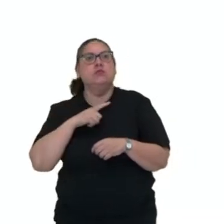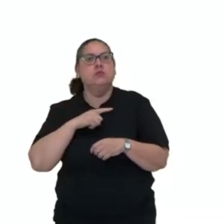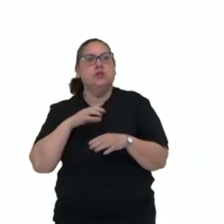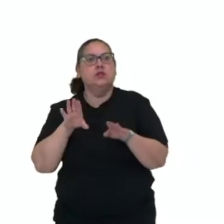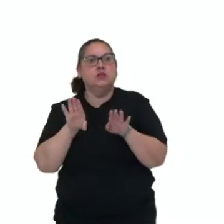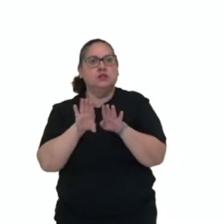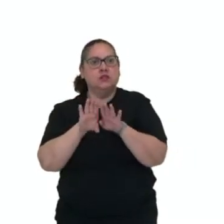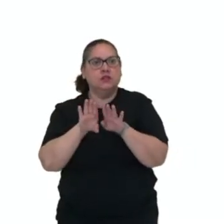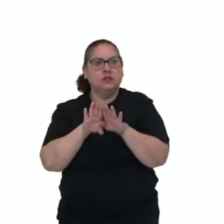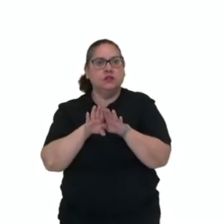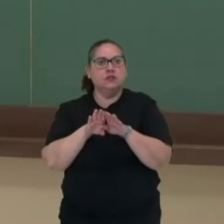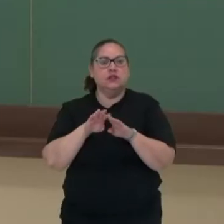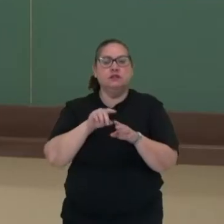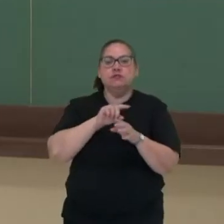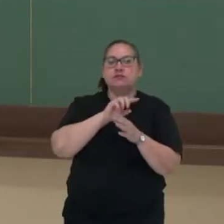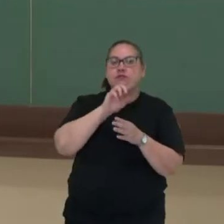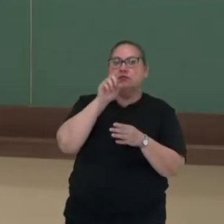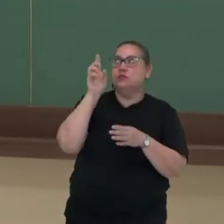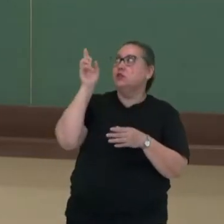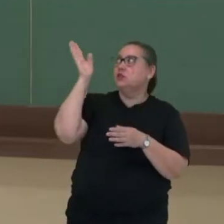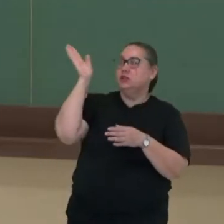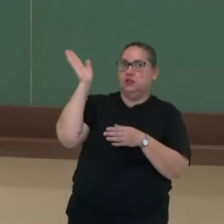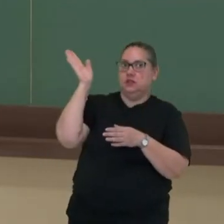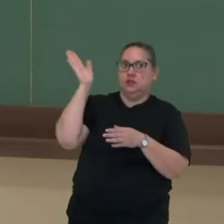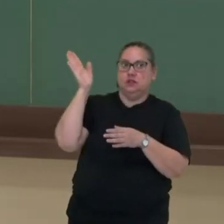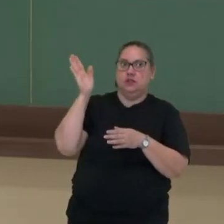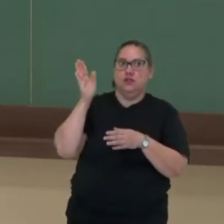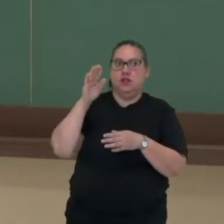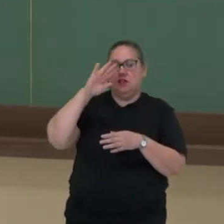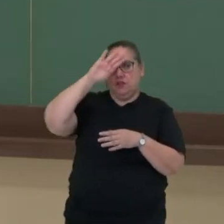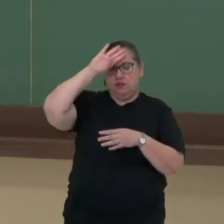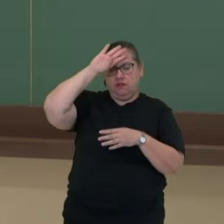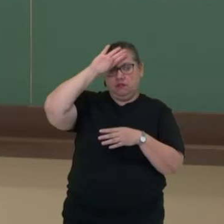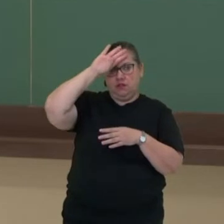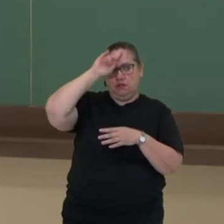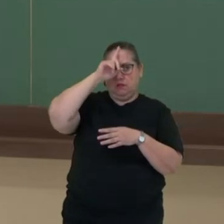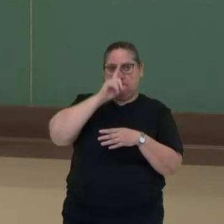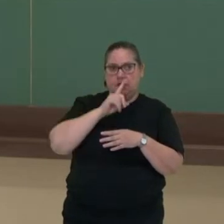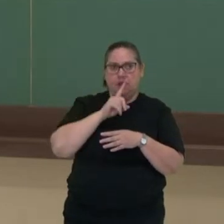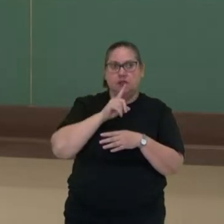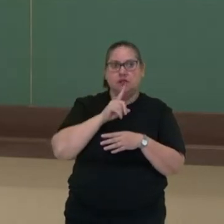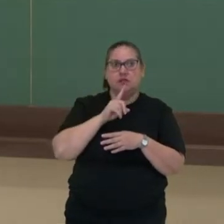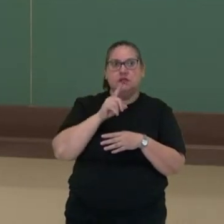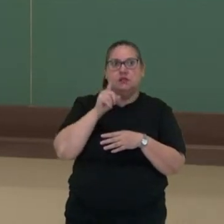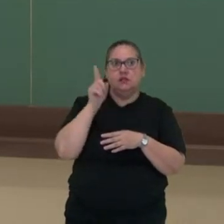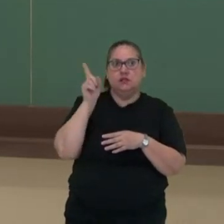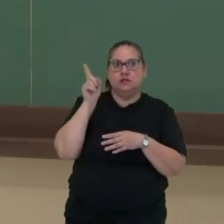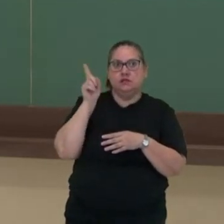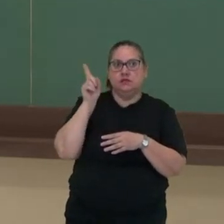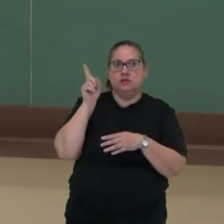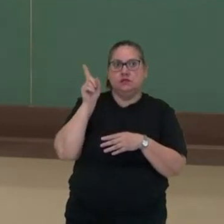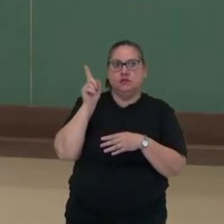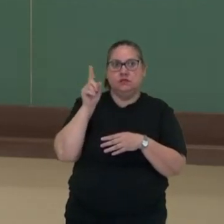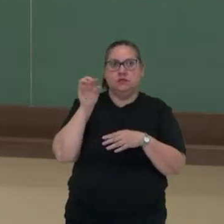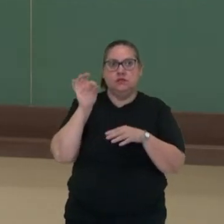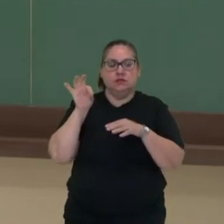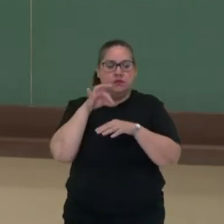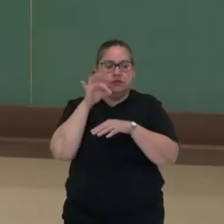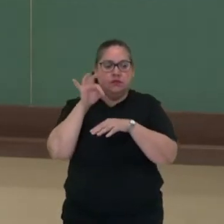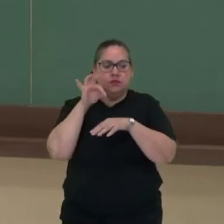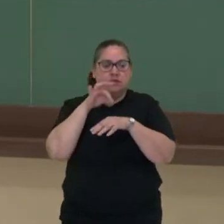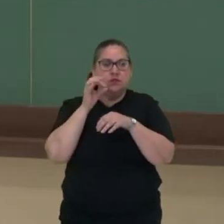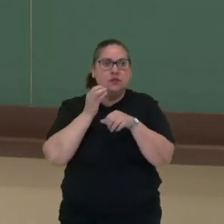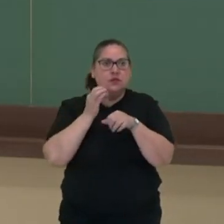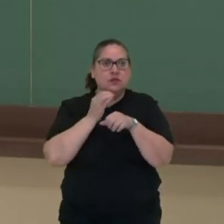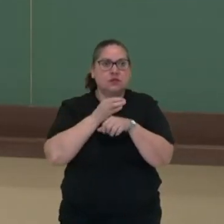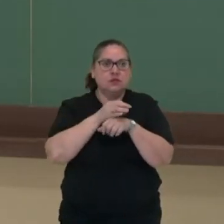que compõe aqui nessa questão da febre amarela, que é o Aedes aegypti. Olha só